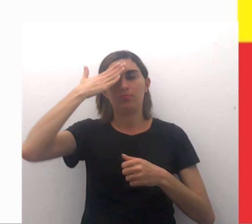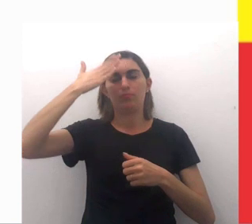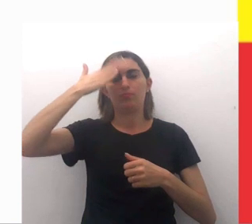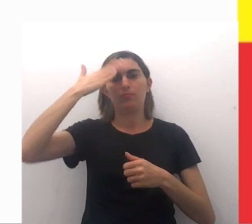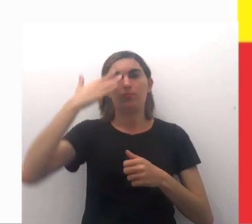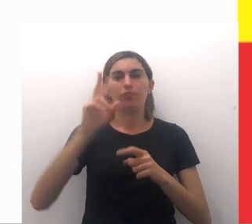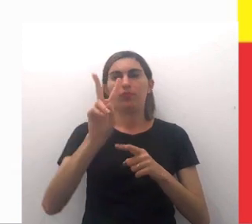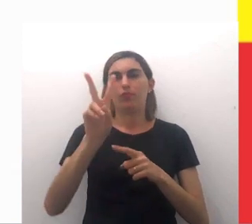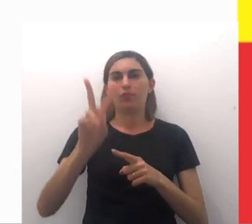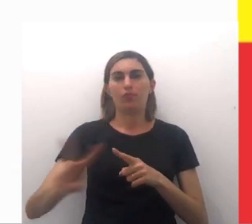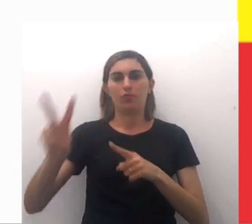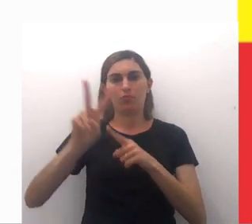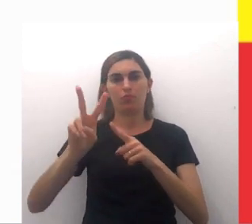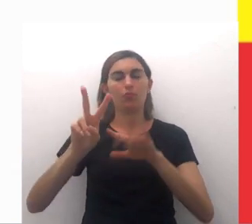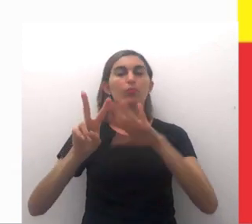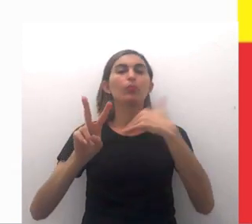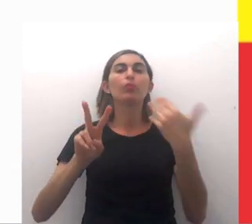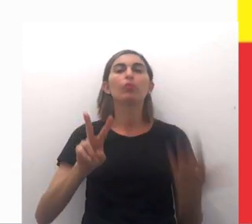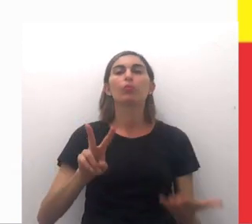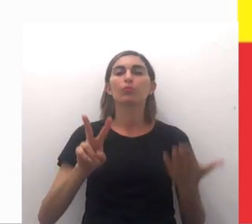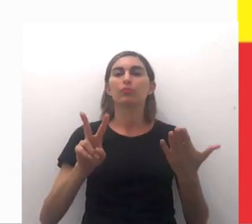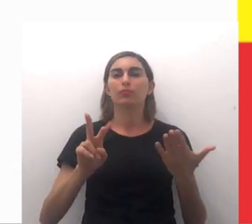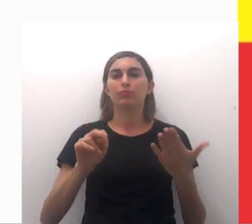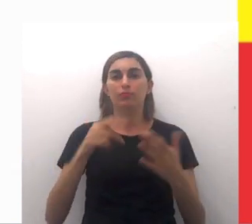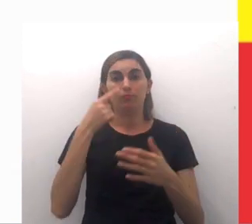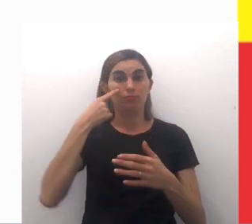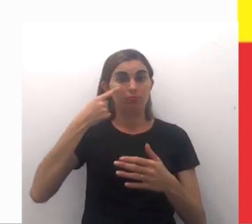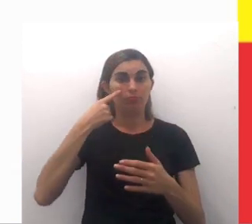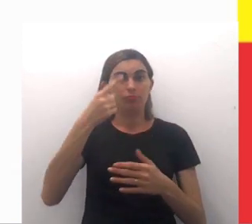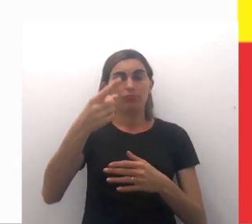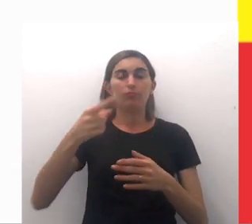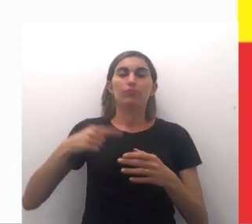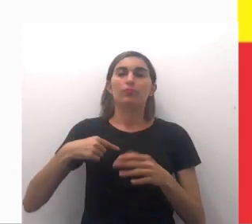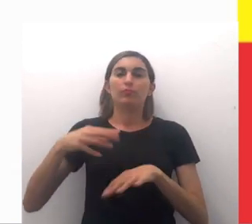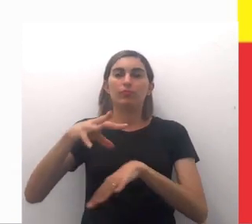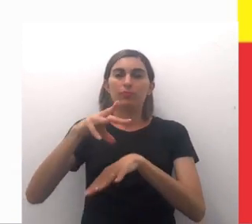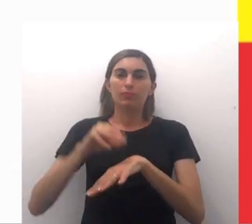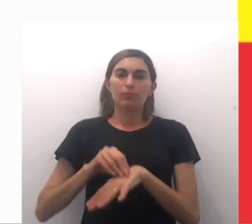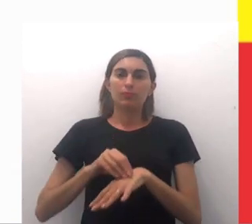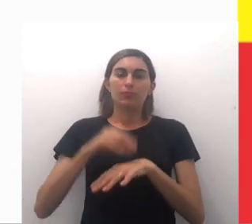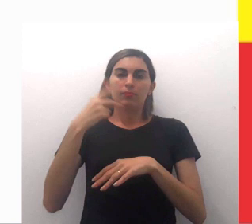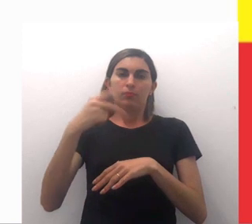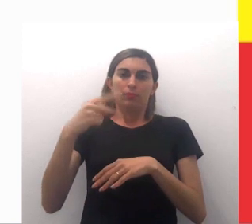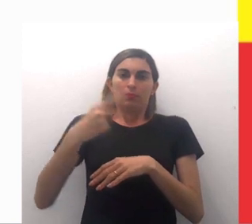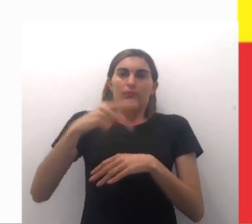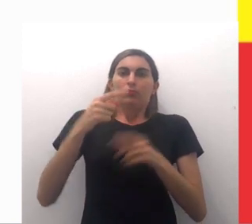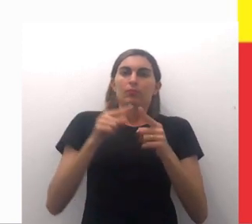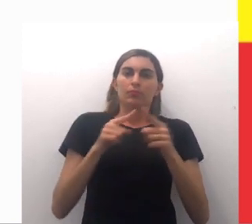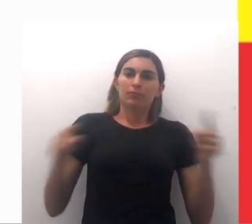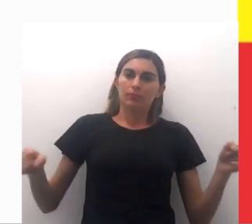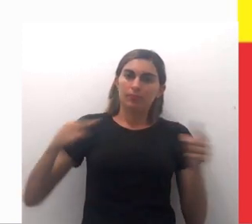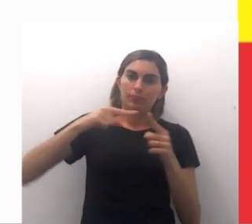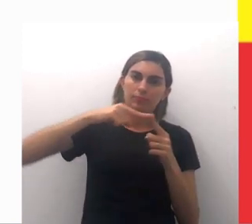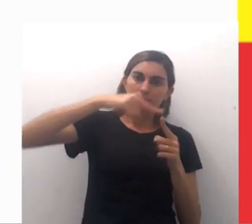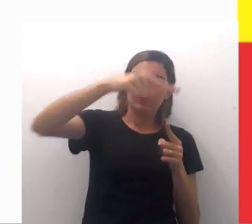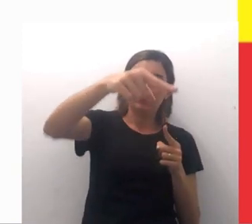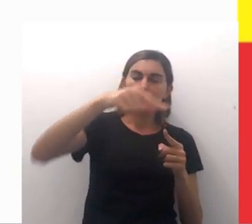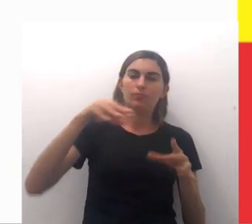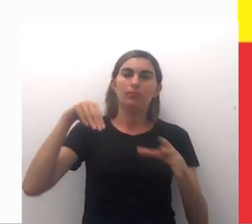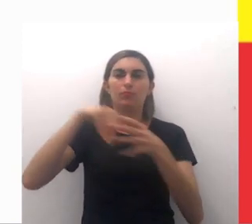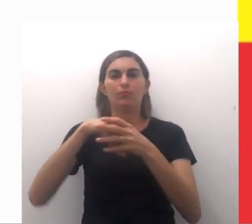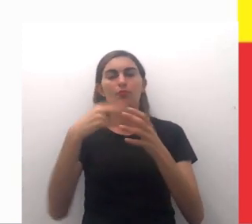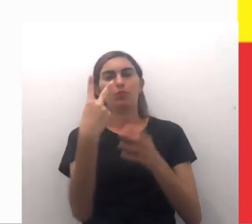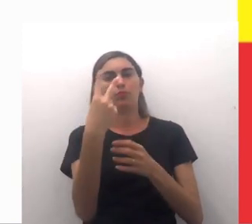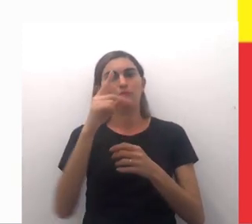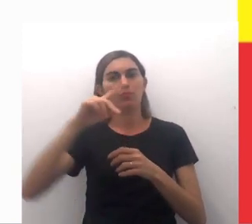você quer saber o volume dessa caixa d'água. Então veja que você vai pegar esse comprimento, vamos